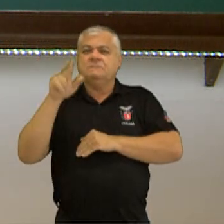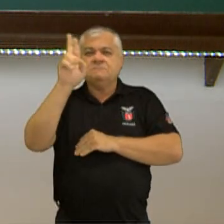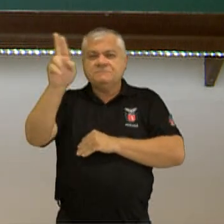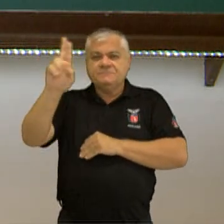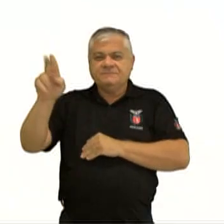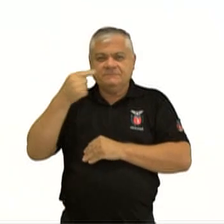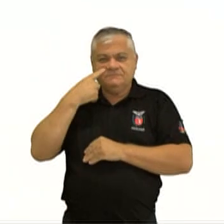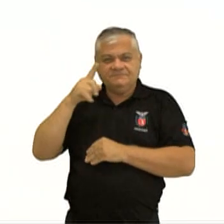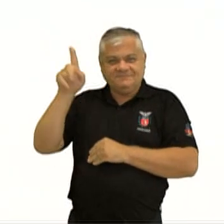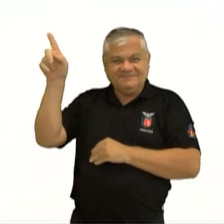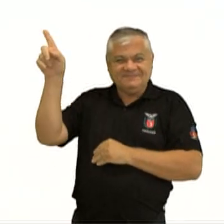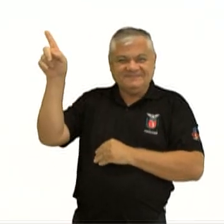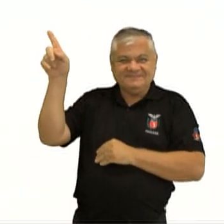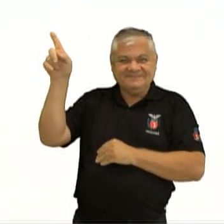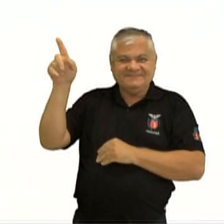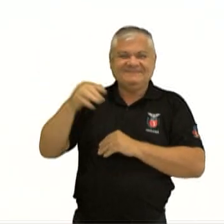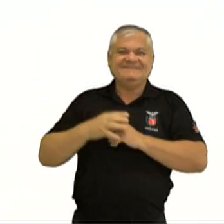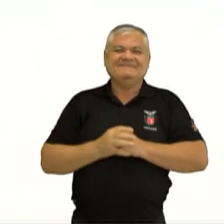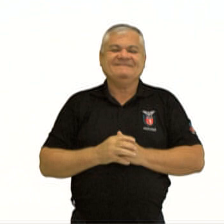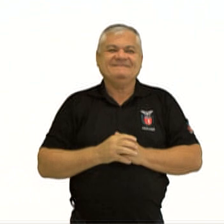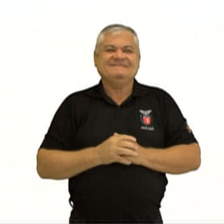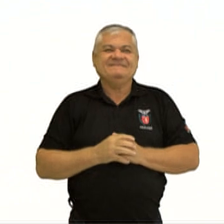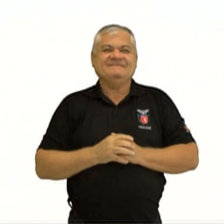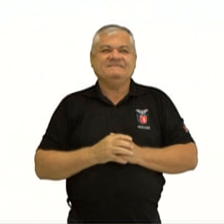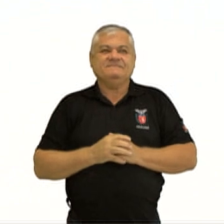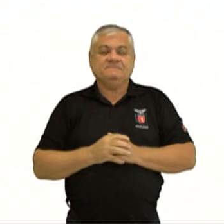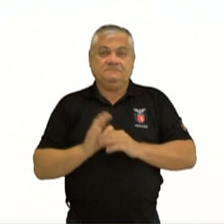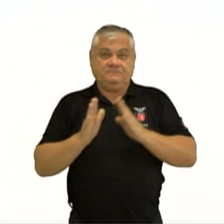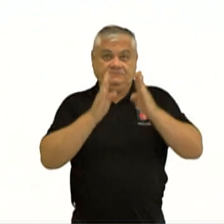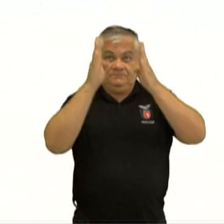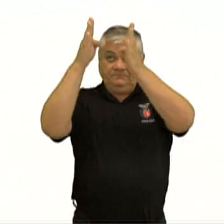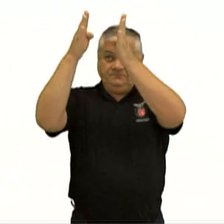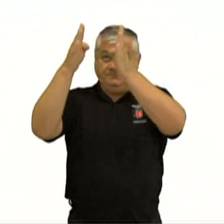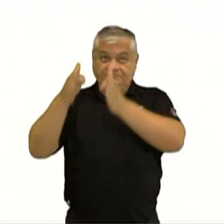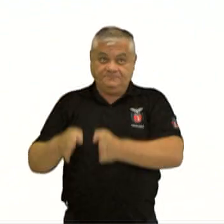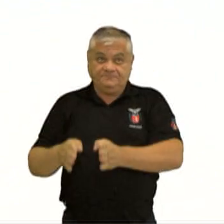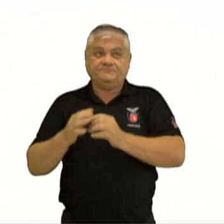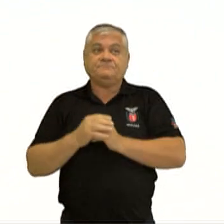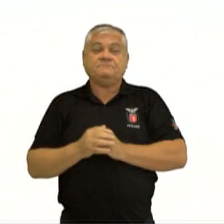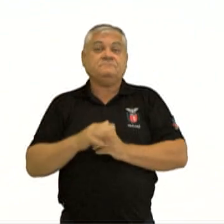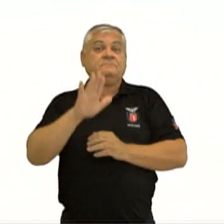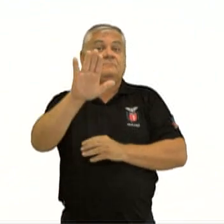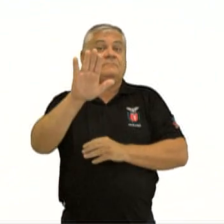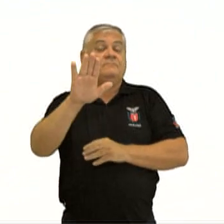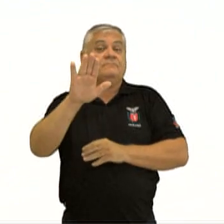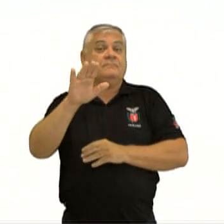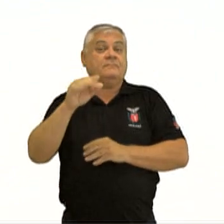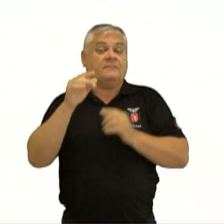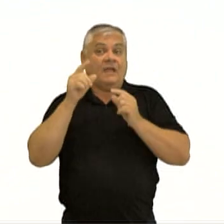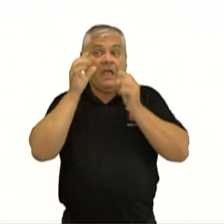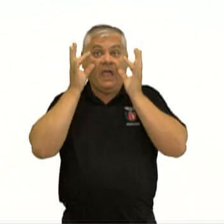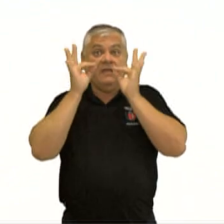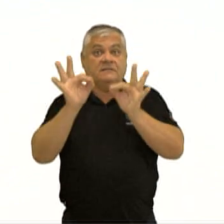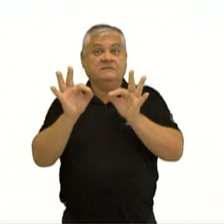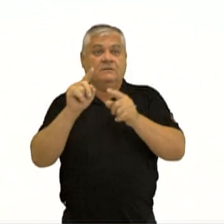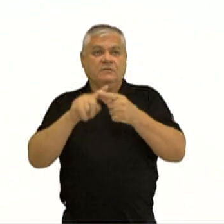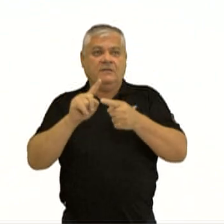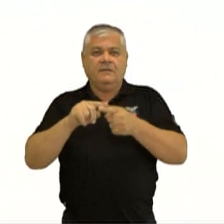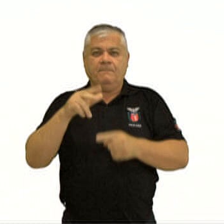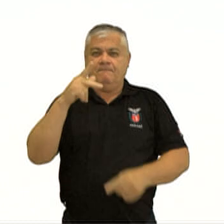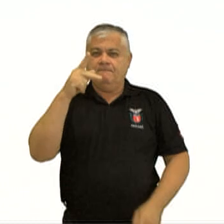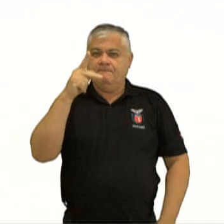pentoses, hexoses e heptoses, tá? Mas uma especial atenção aqui, as pentoses, que vão formar